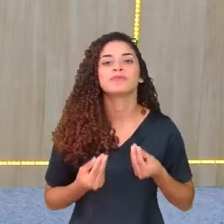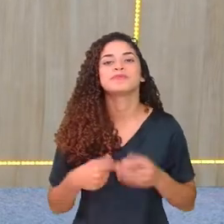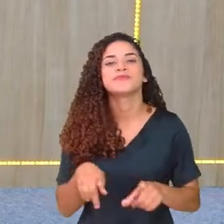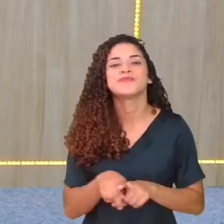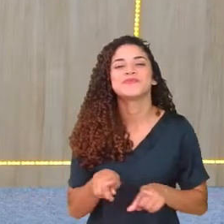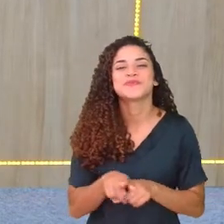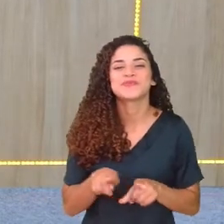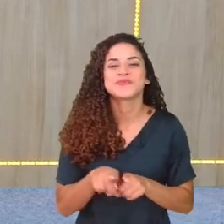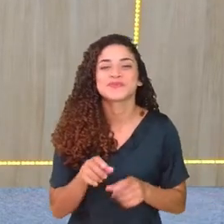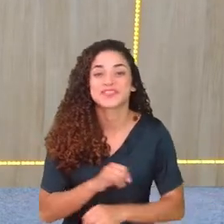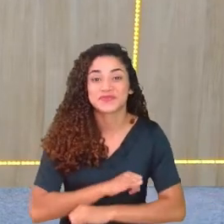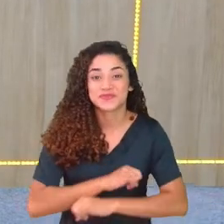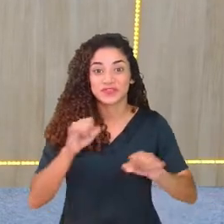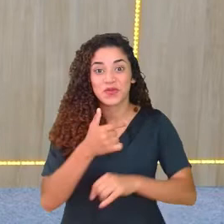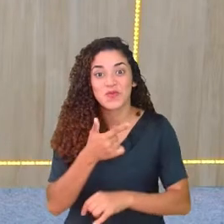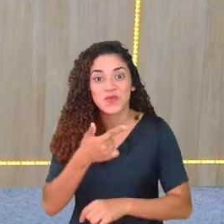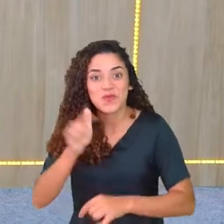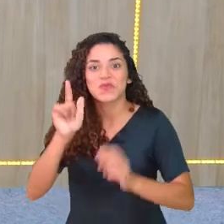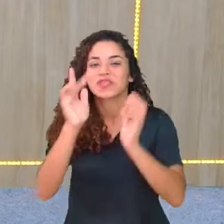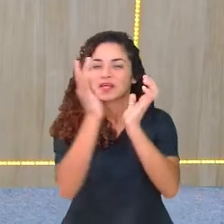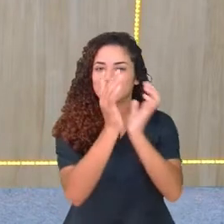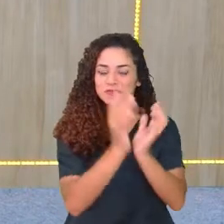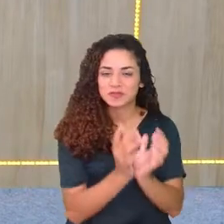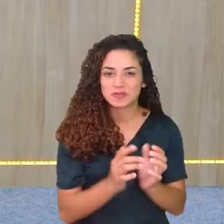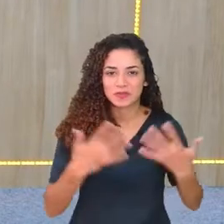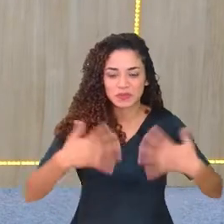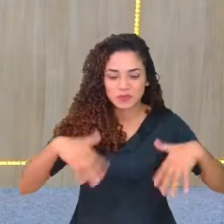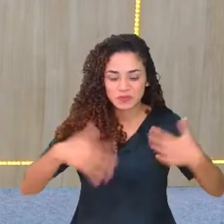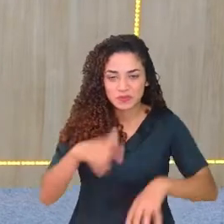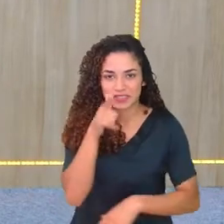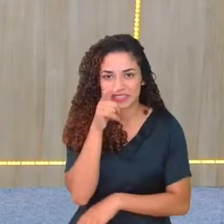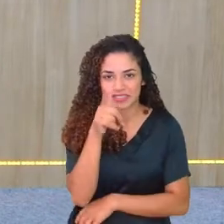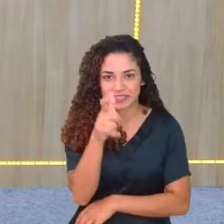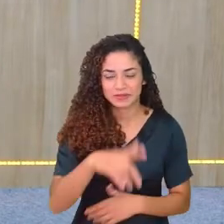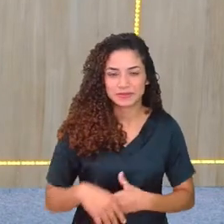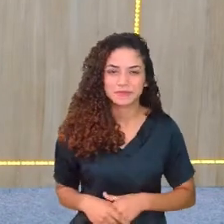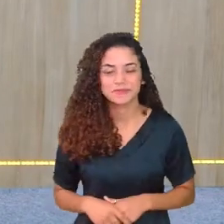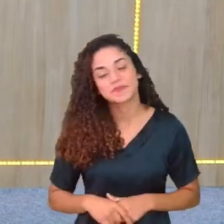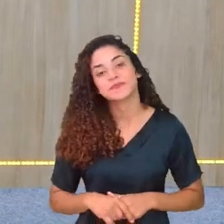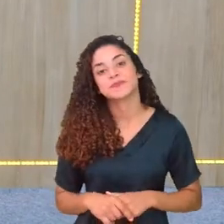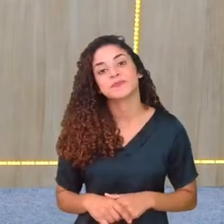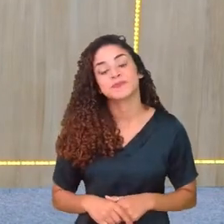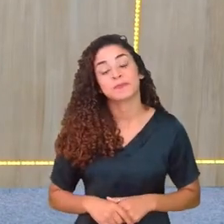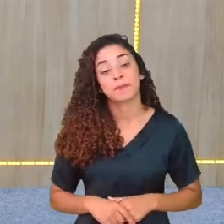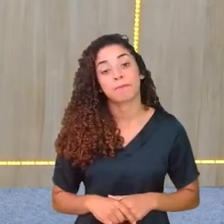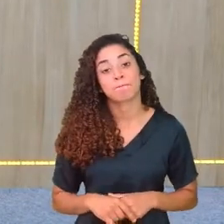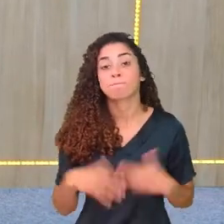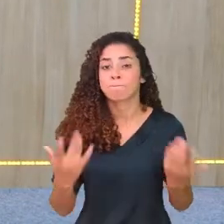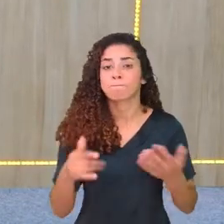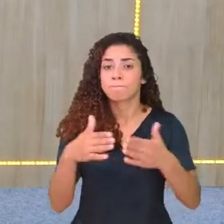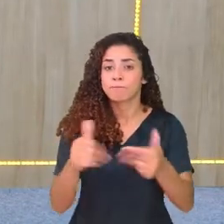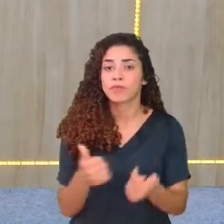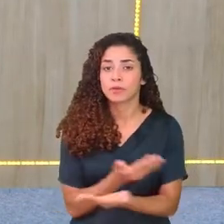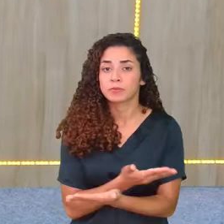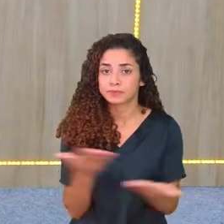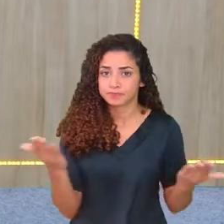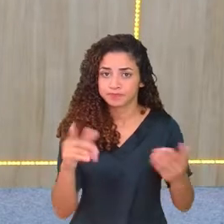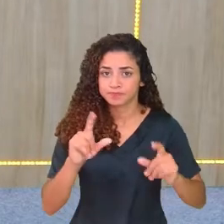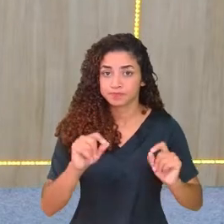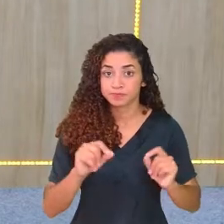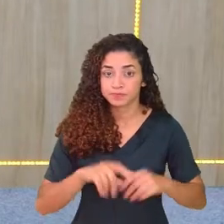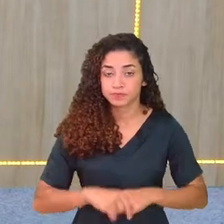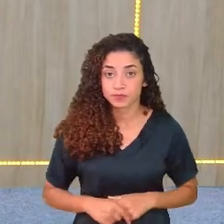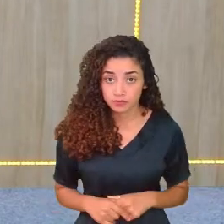vamos ainda hoje ver outra classificação bem interessante. Então, fica atento. Mas eu estou pedindo aí para vocês, né, a